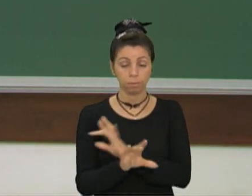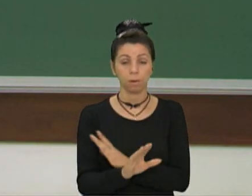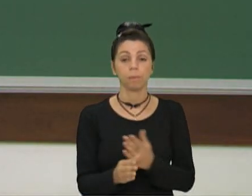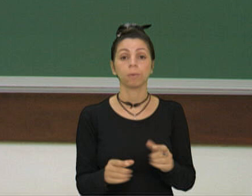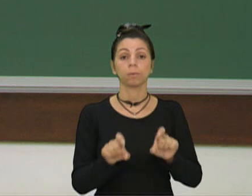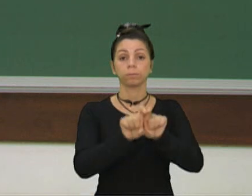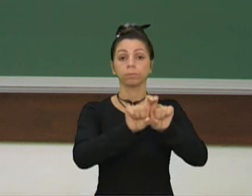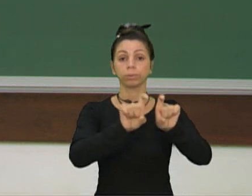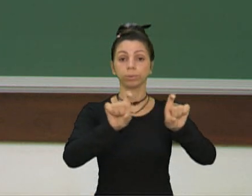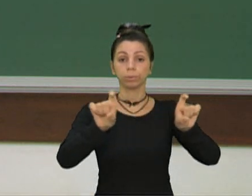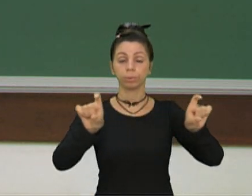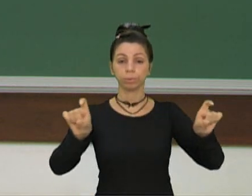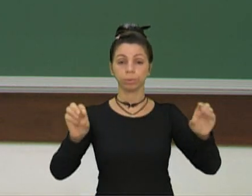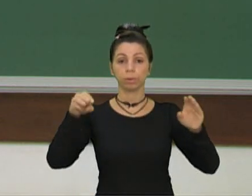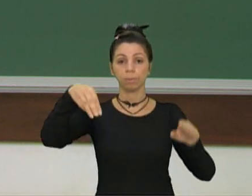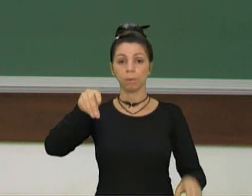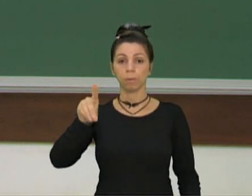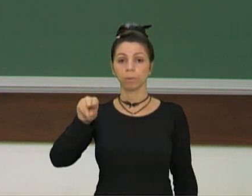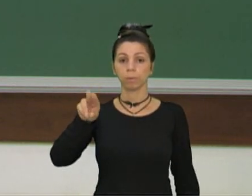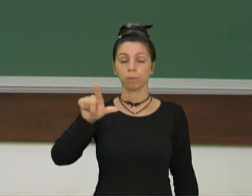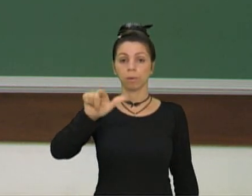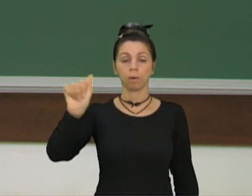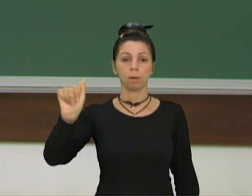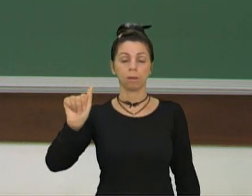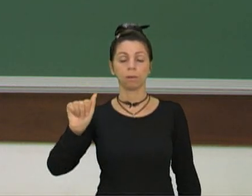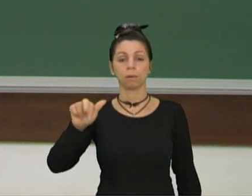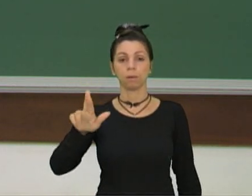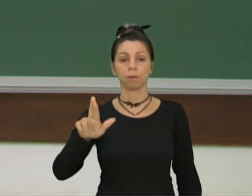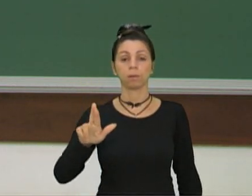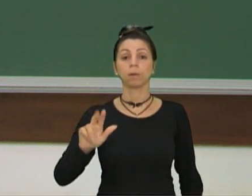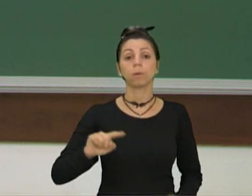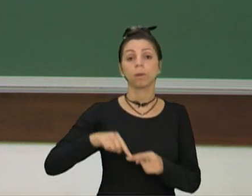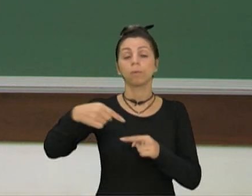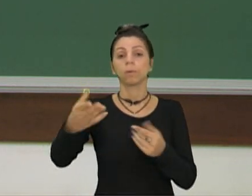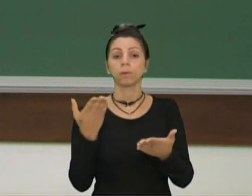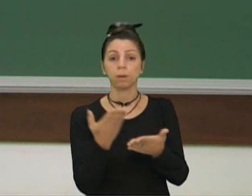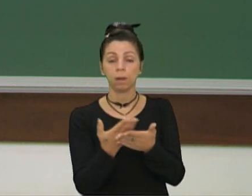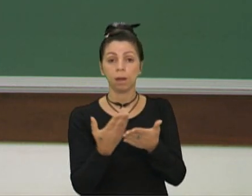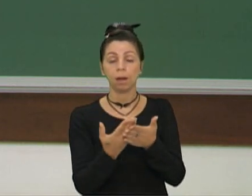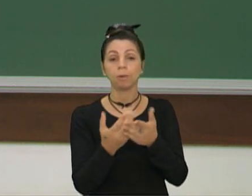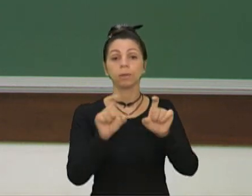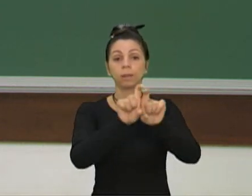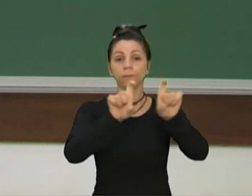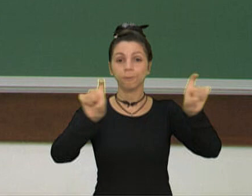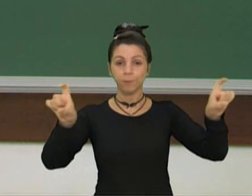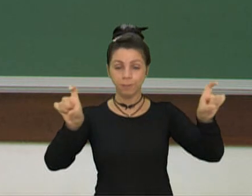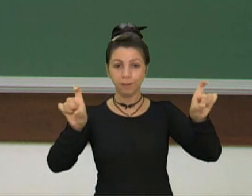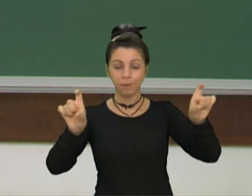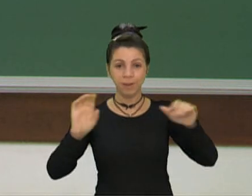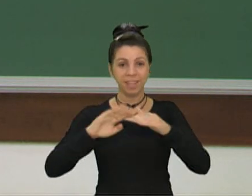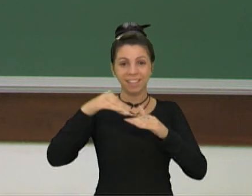equação modular. Na próxima aula, nós vamos verificar função modular. Espero vocês.